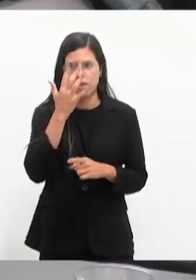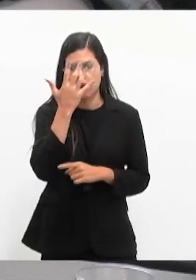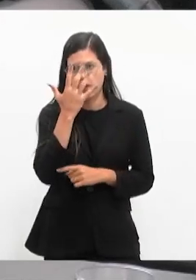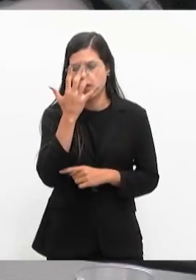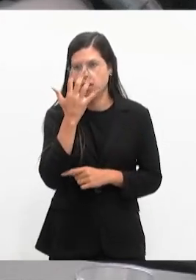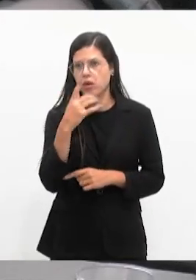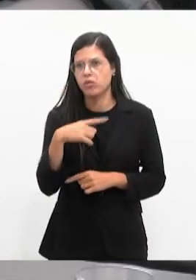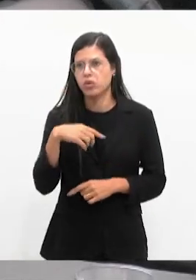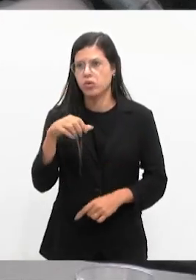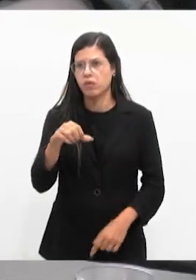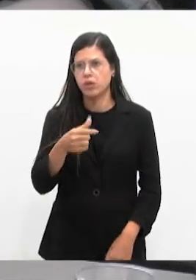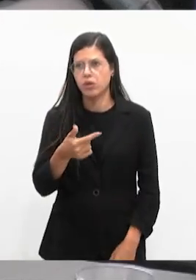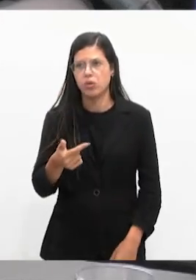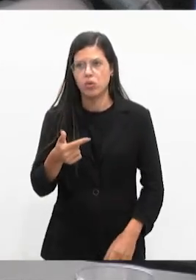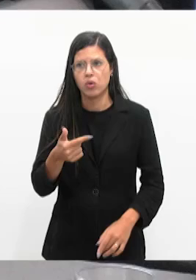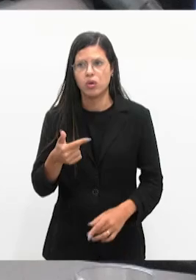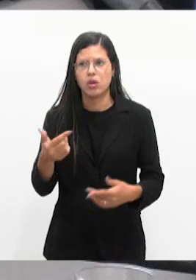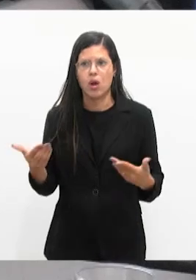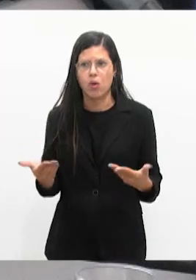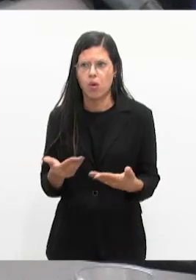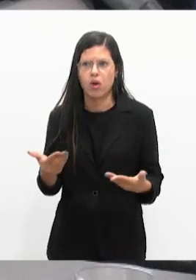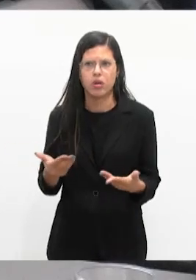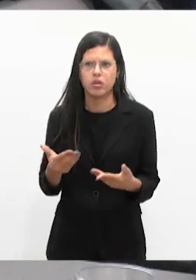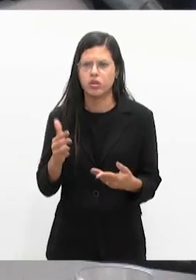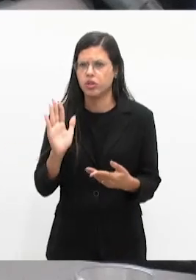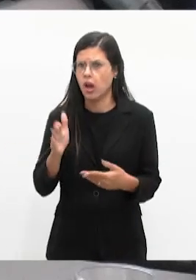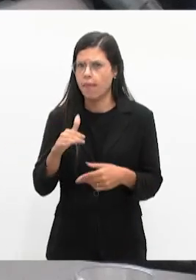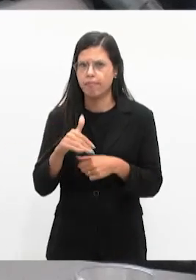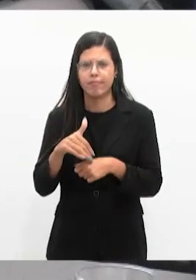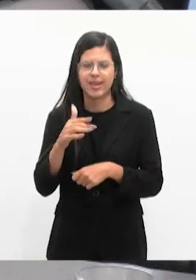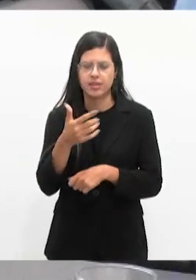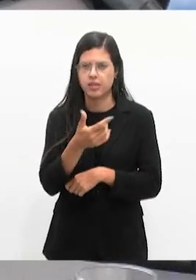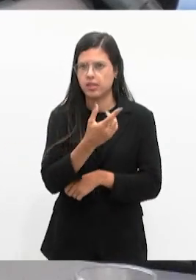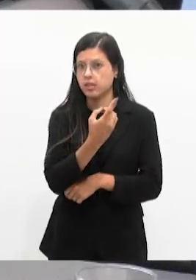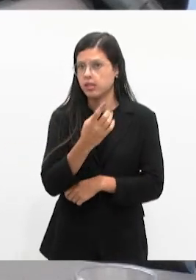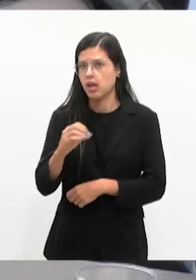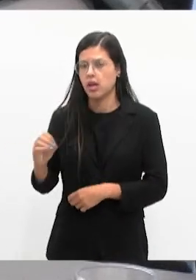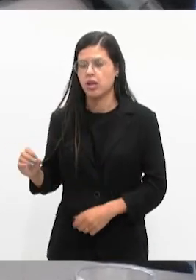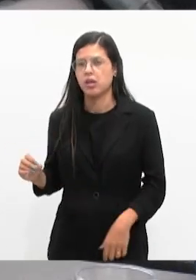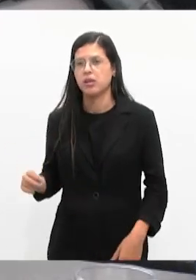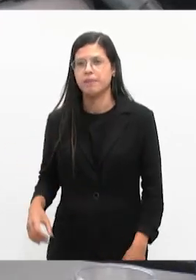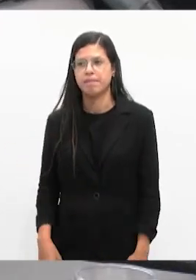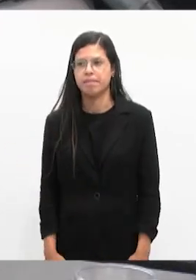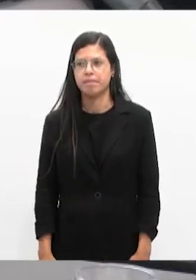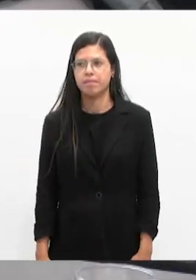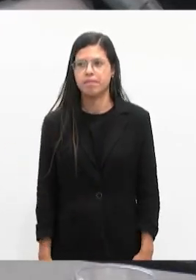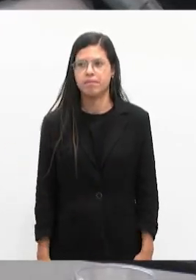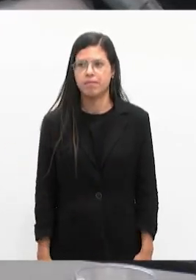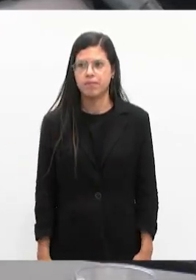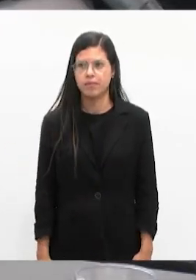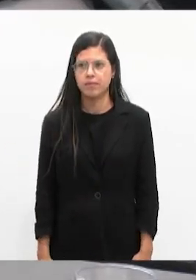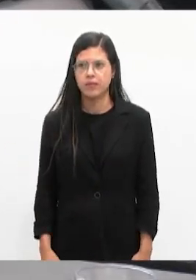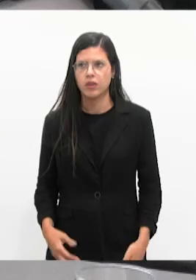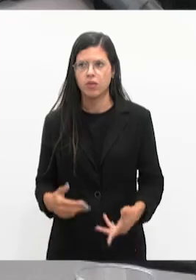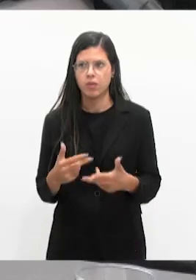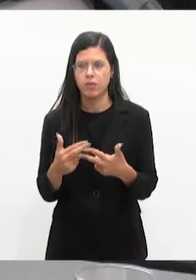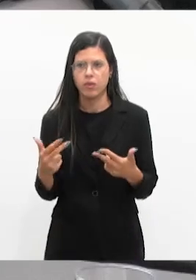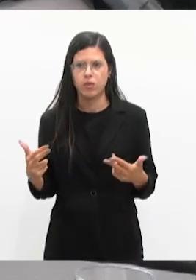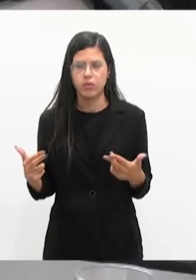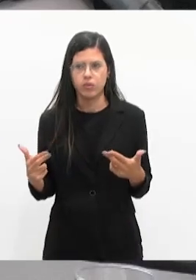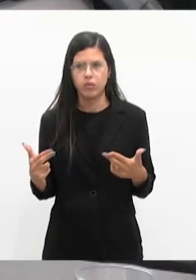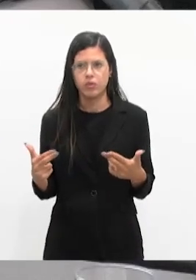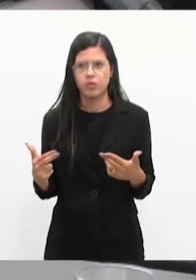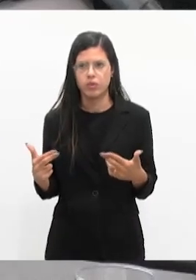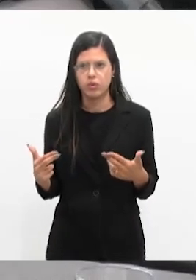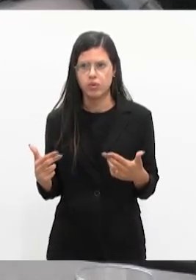passaram, março, já passaram de muito de 100. Então, realmente, é uma questão que já estava no